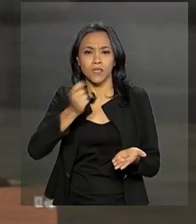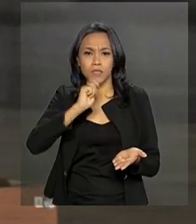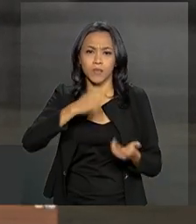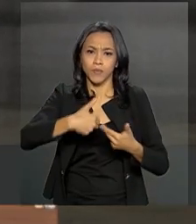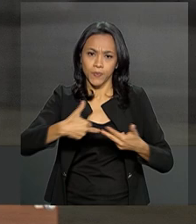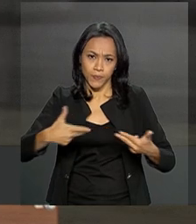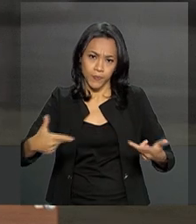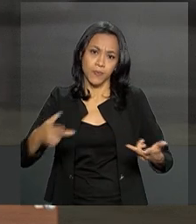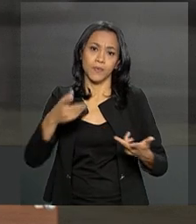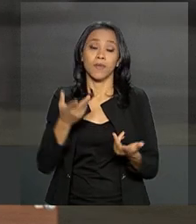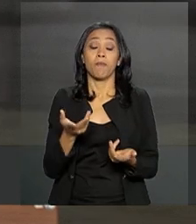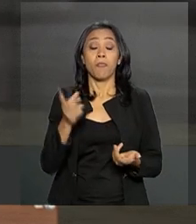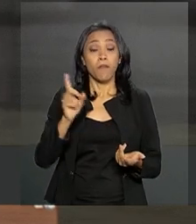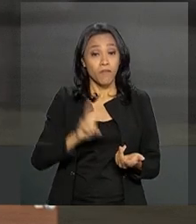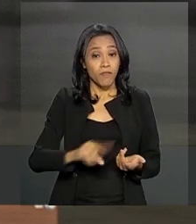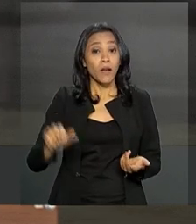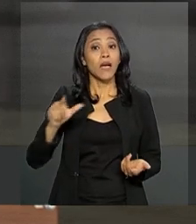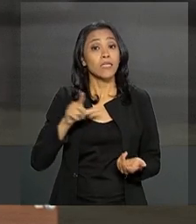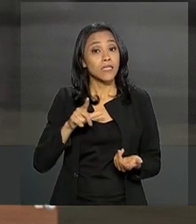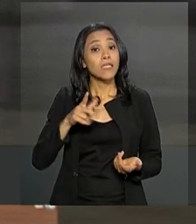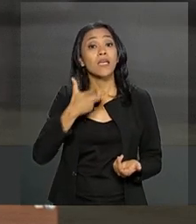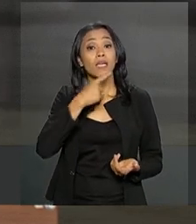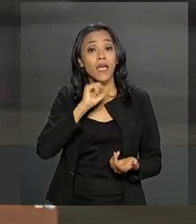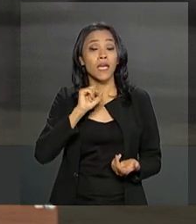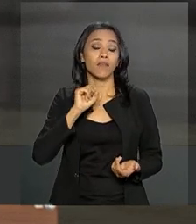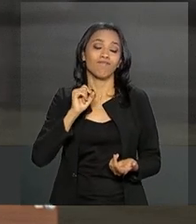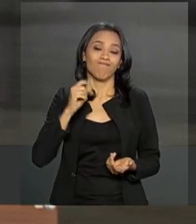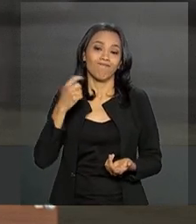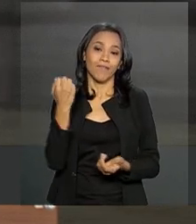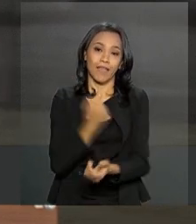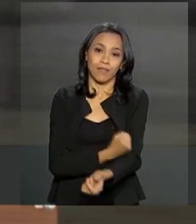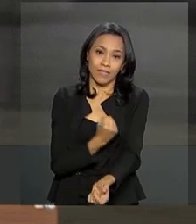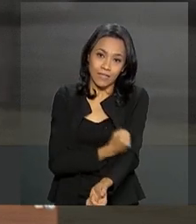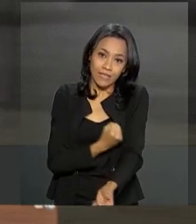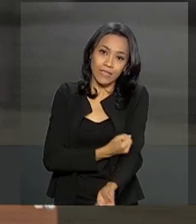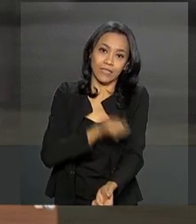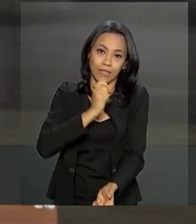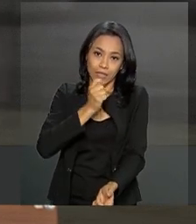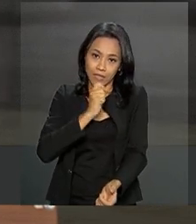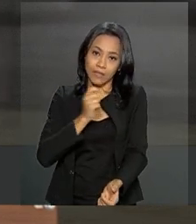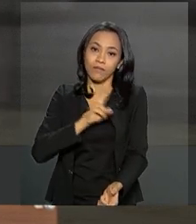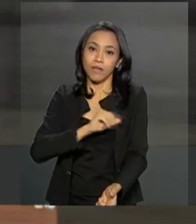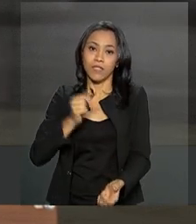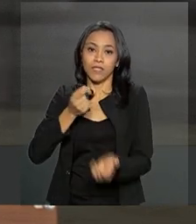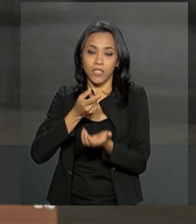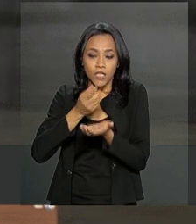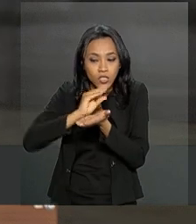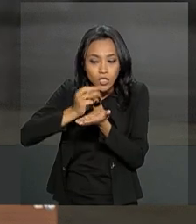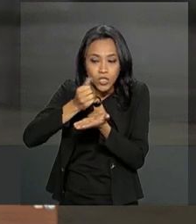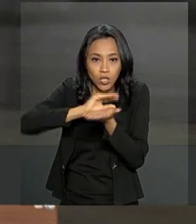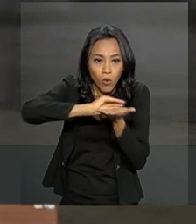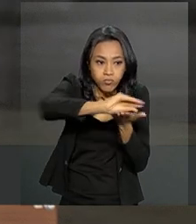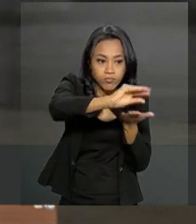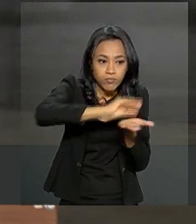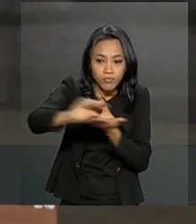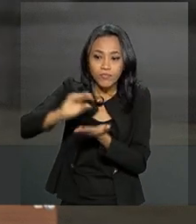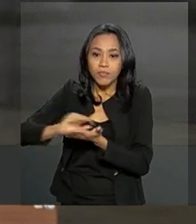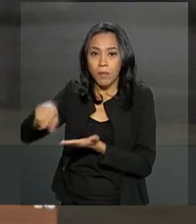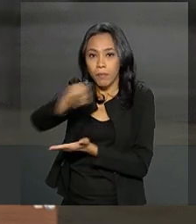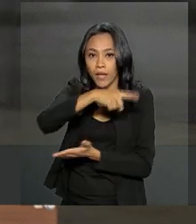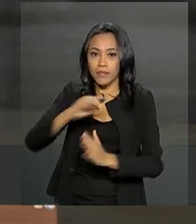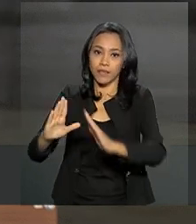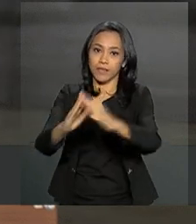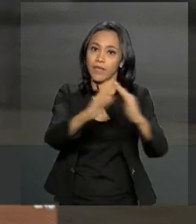mais de 9 mil vagas aí para dependentes químicos nessas comunidades. As comunidades, elas realizam o acolhimento